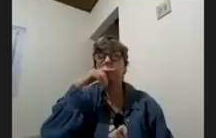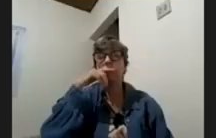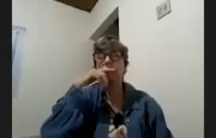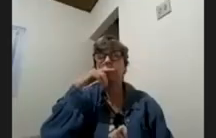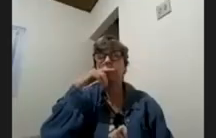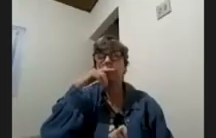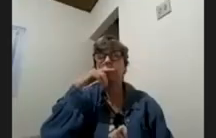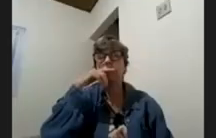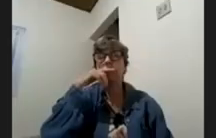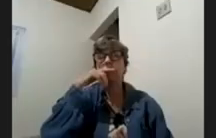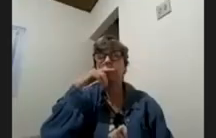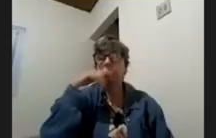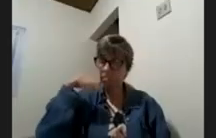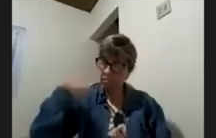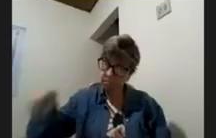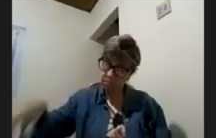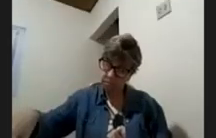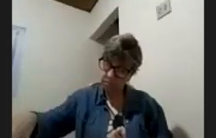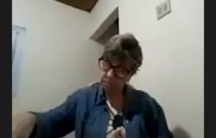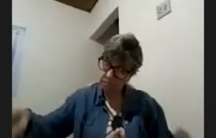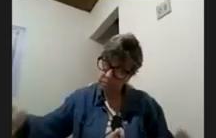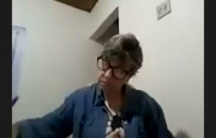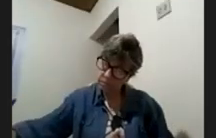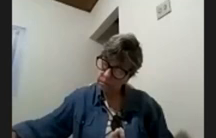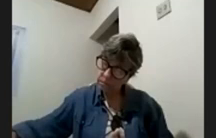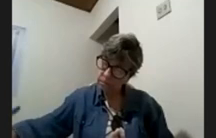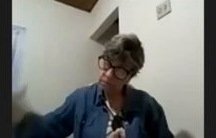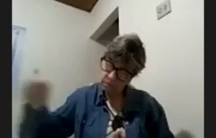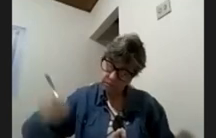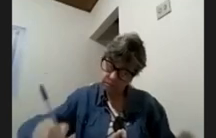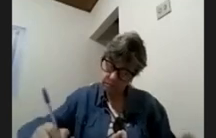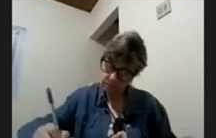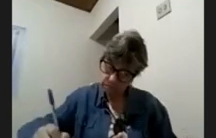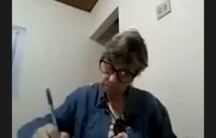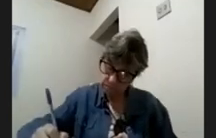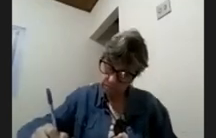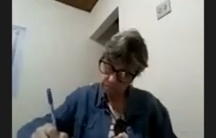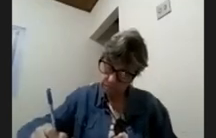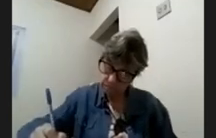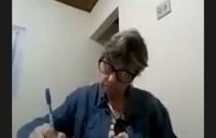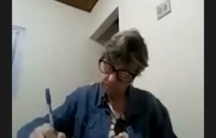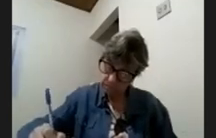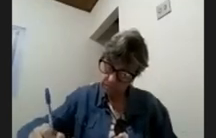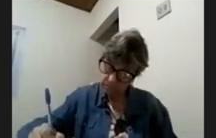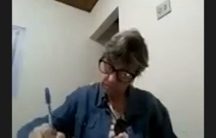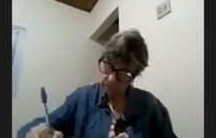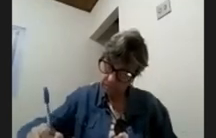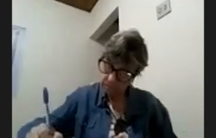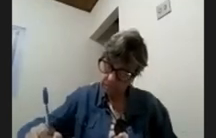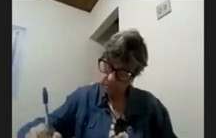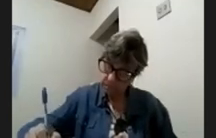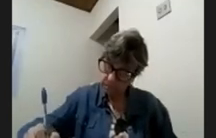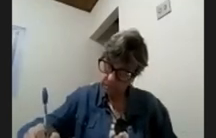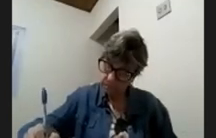quadríceps define bastante, assim, o cansaço nas pernas. Isso. Enfim, eu acho que eu particularmente acho que seria